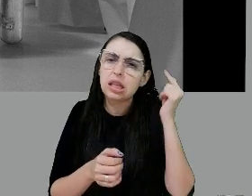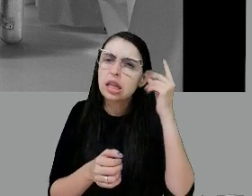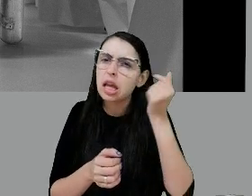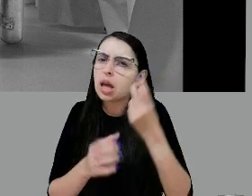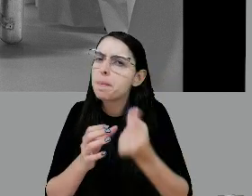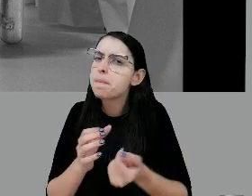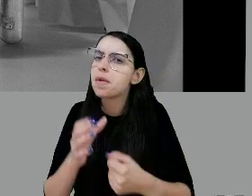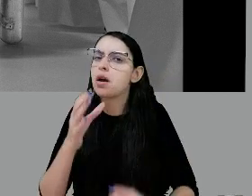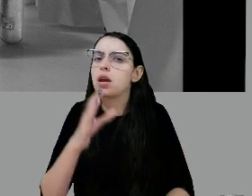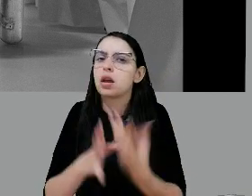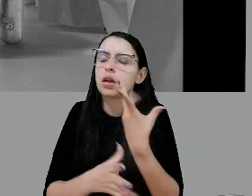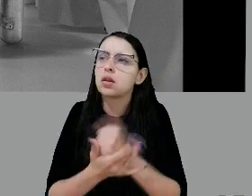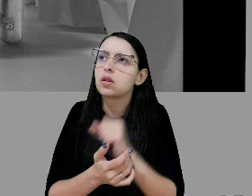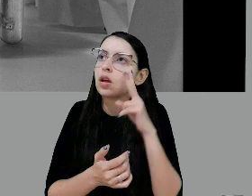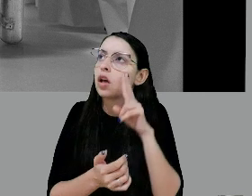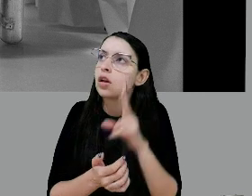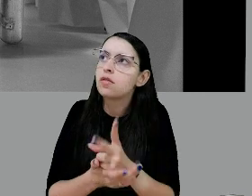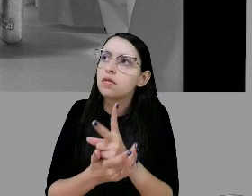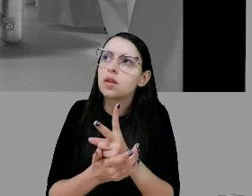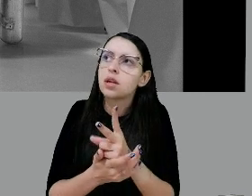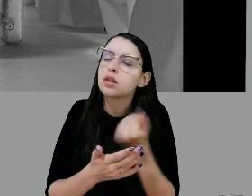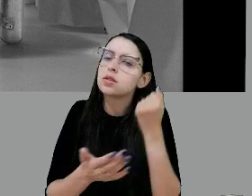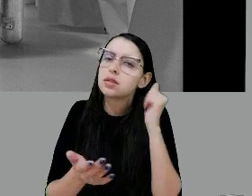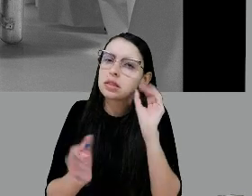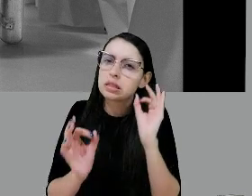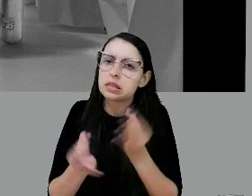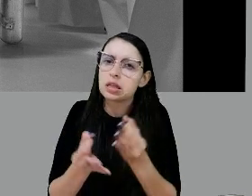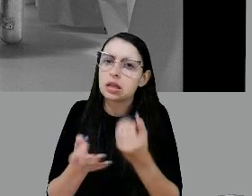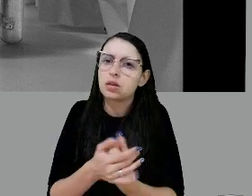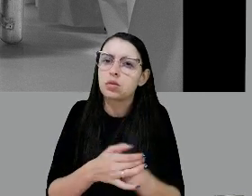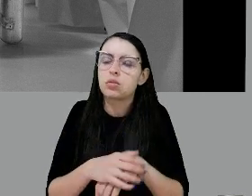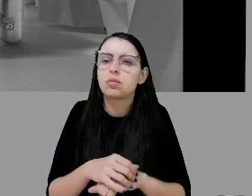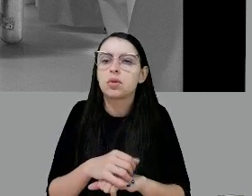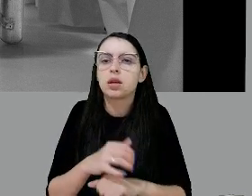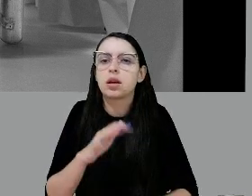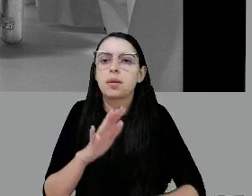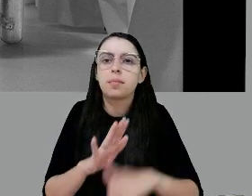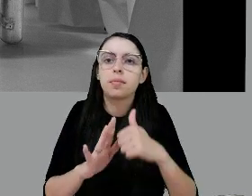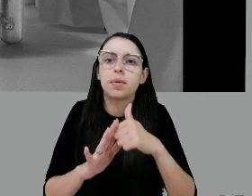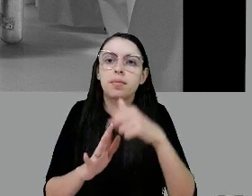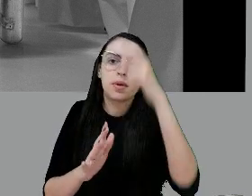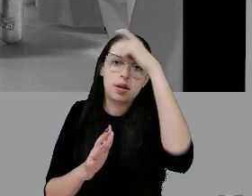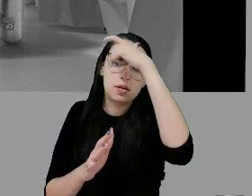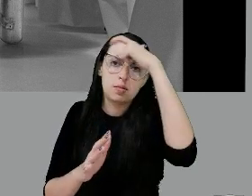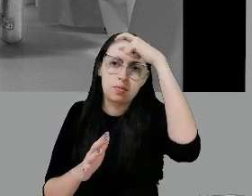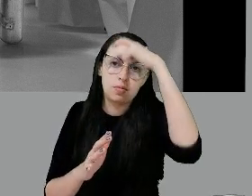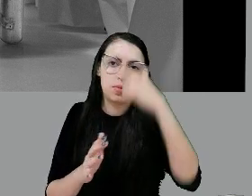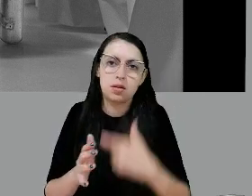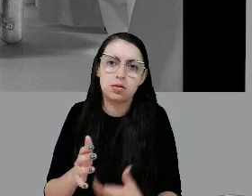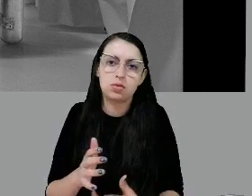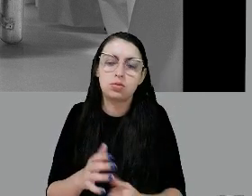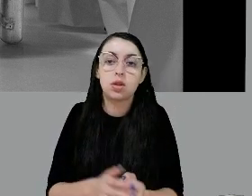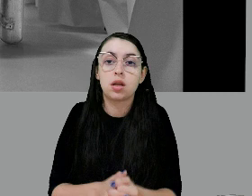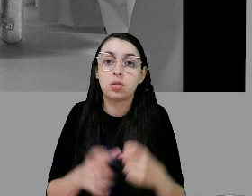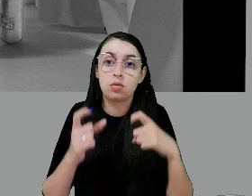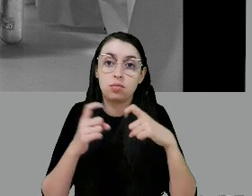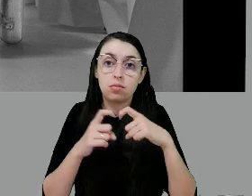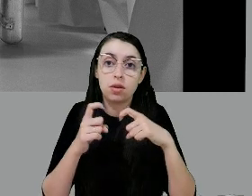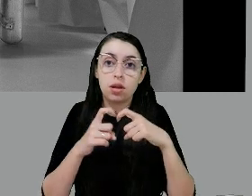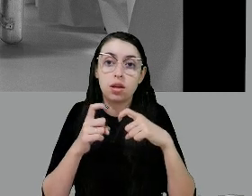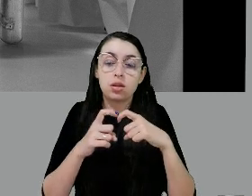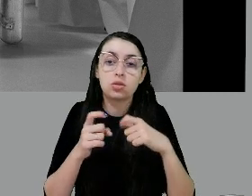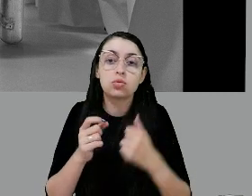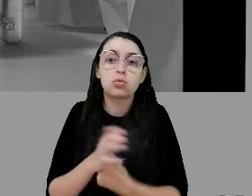nascer. E eu não vi mais apropriado que se chamar em primeira pessoa, né? Porque é o